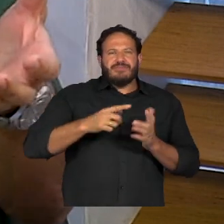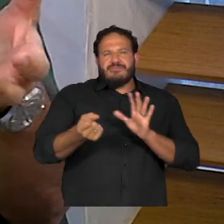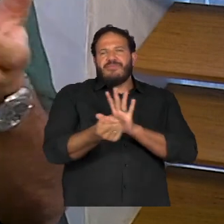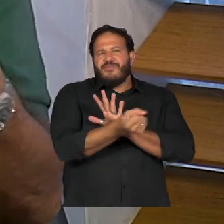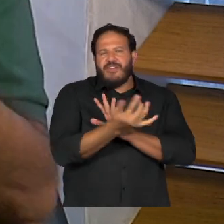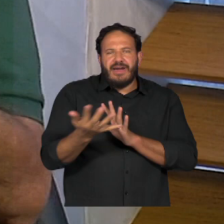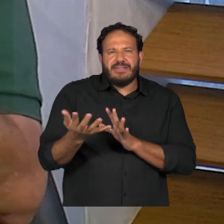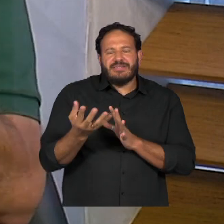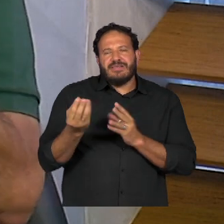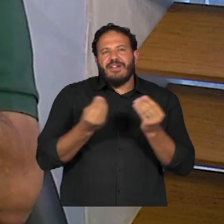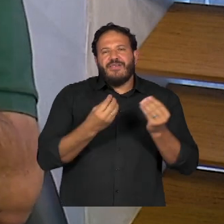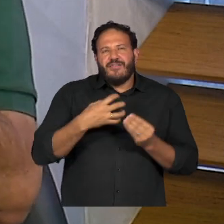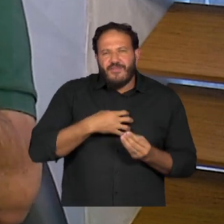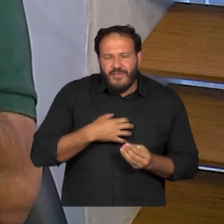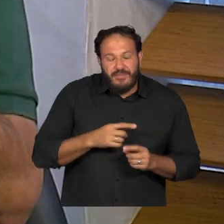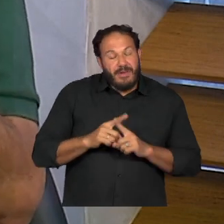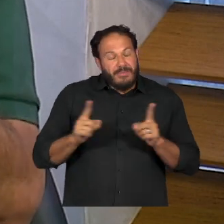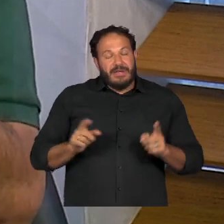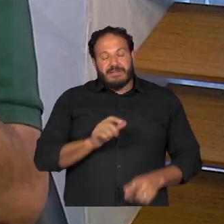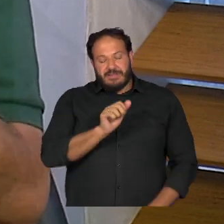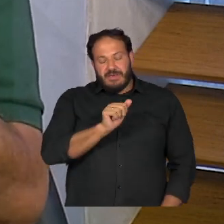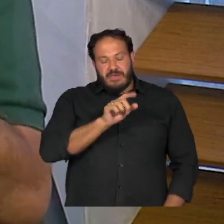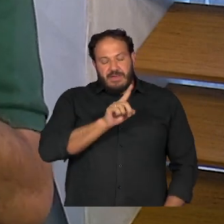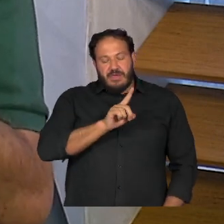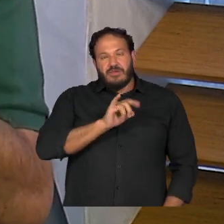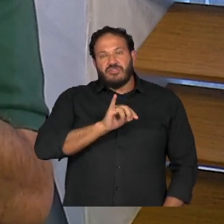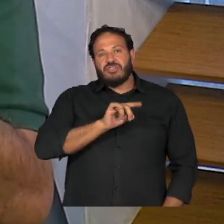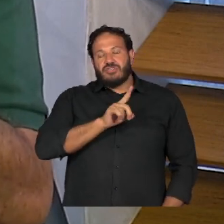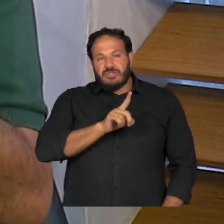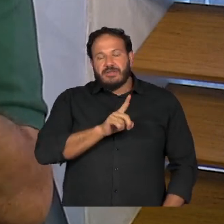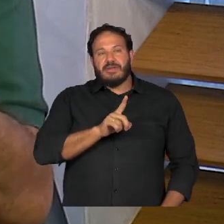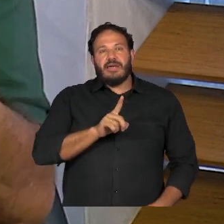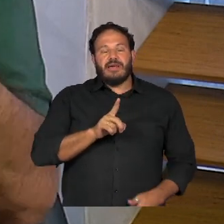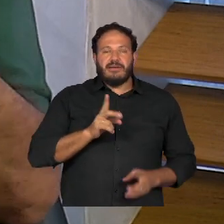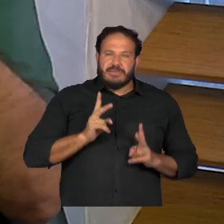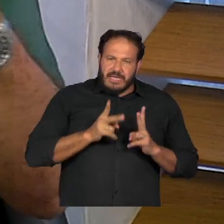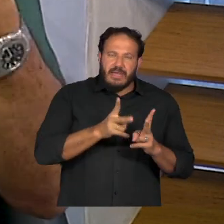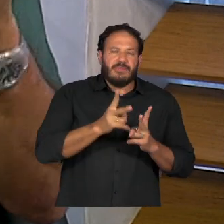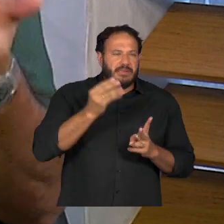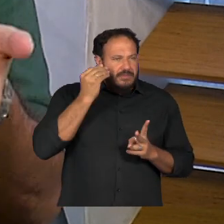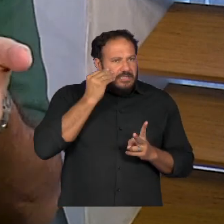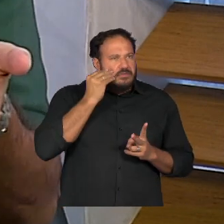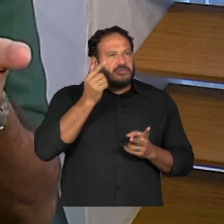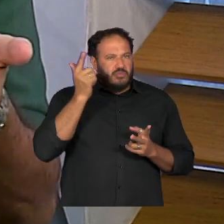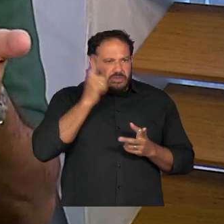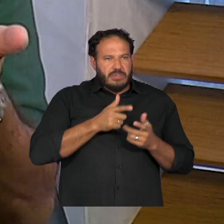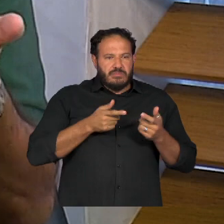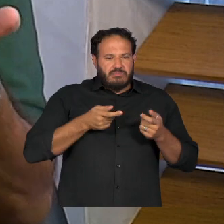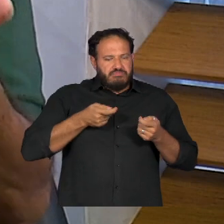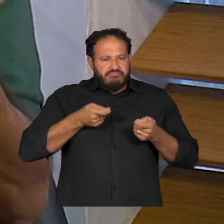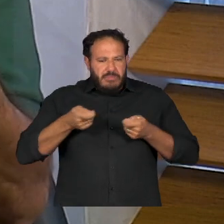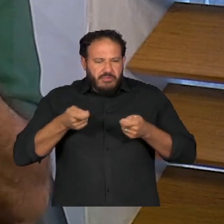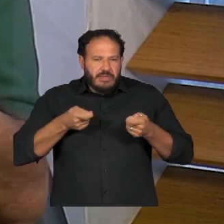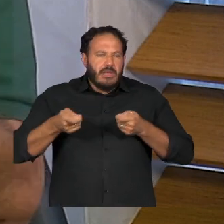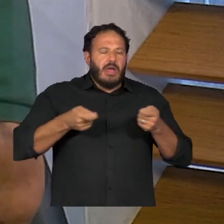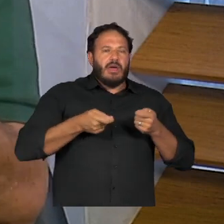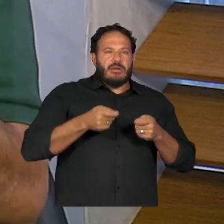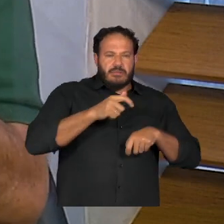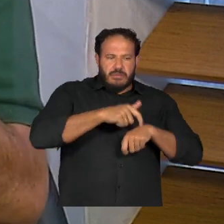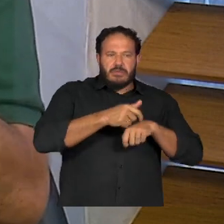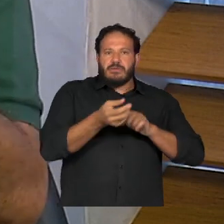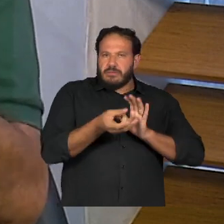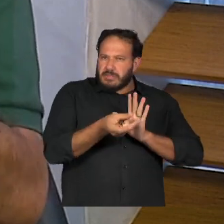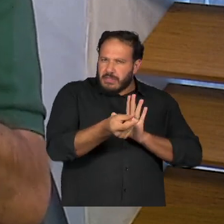maneiras mas a AD procura também ser ah sustentável no no no longo prazo